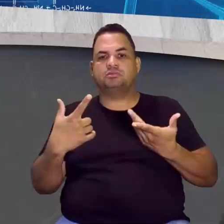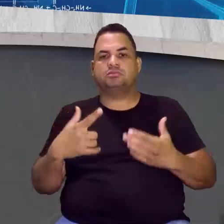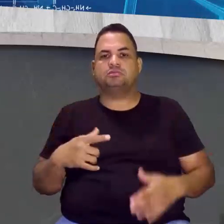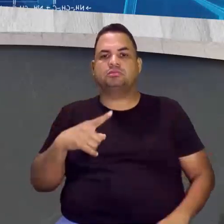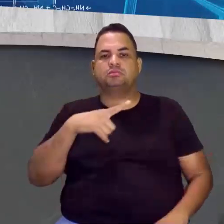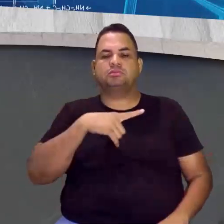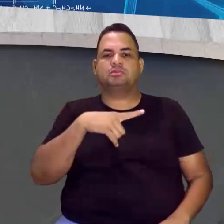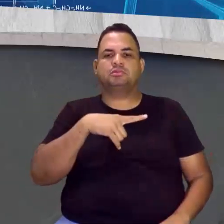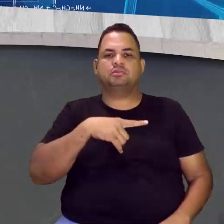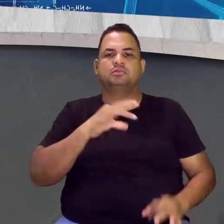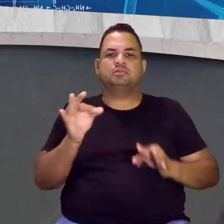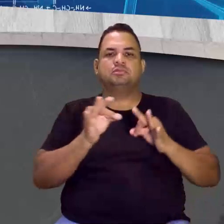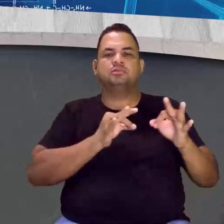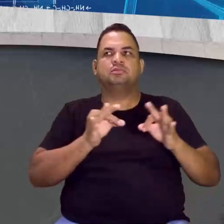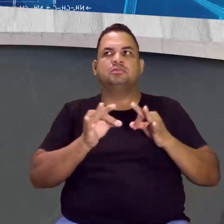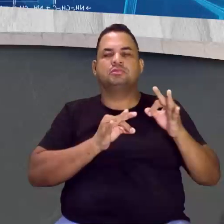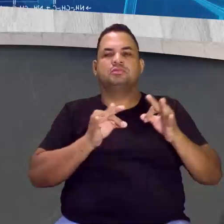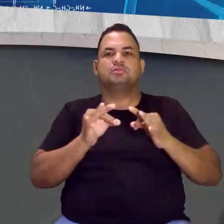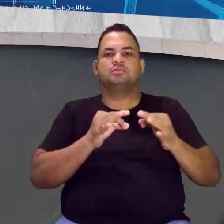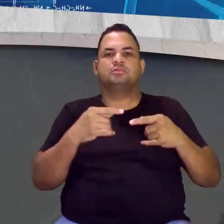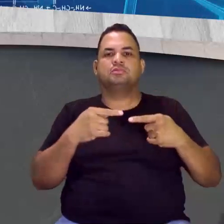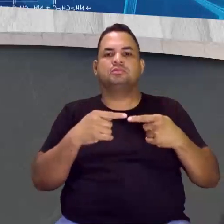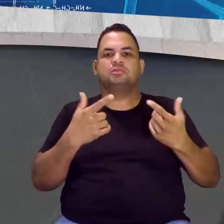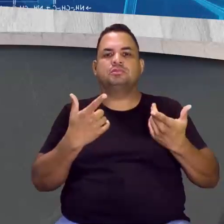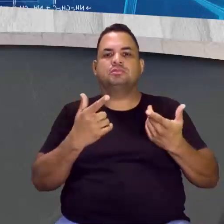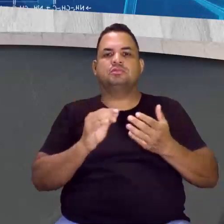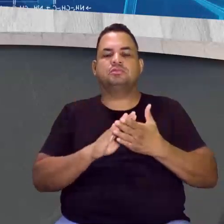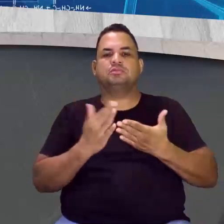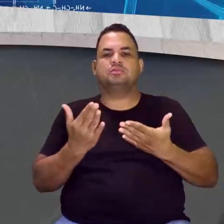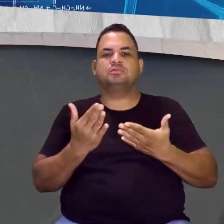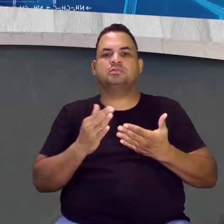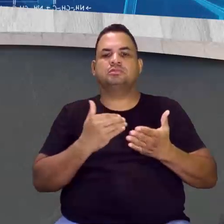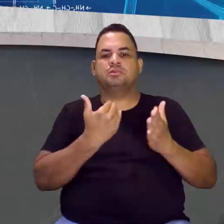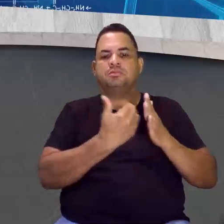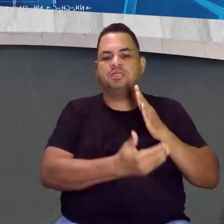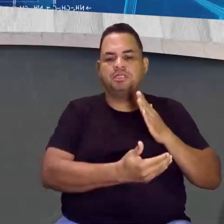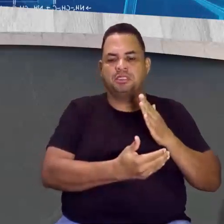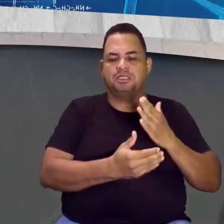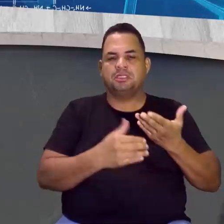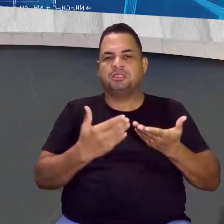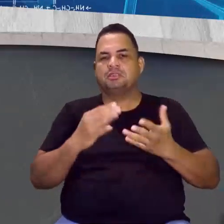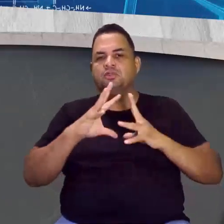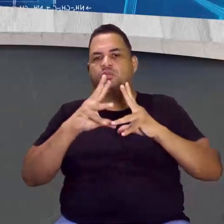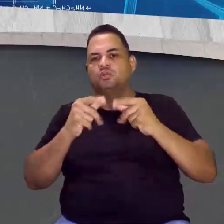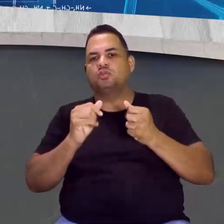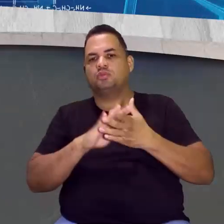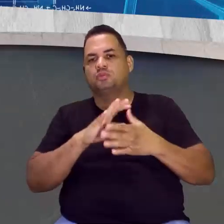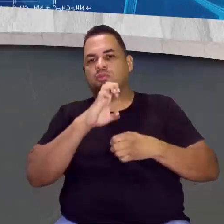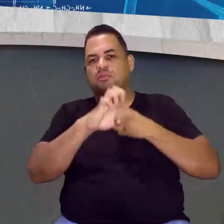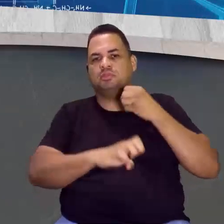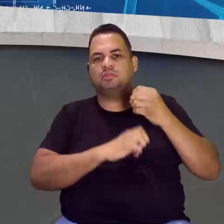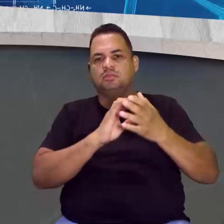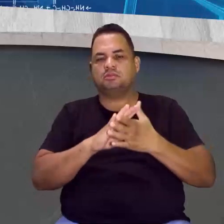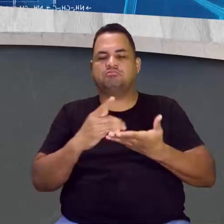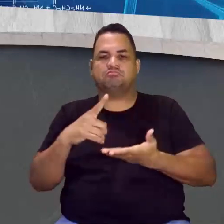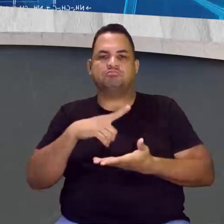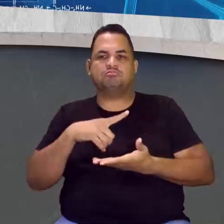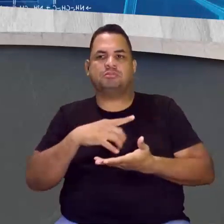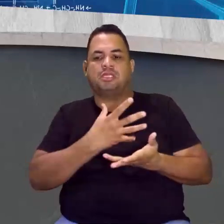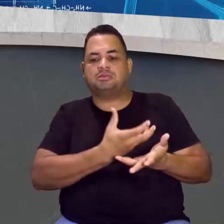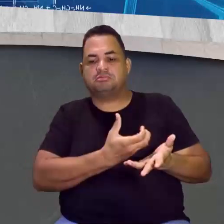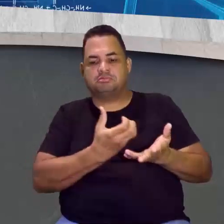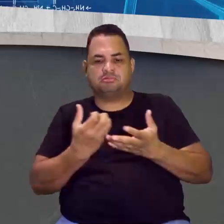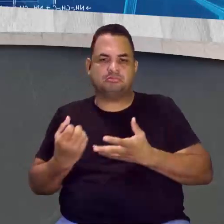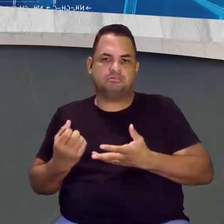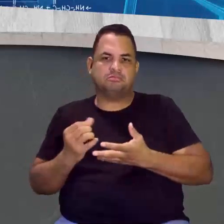tem ali a formação das ligações, quem tem tendência de perder quer perder todos os elétrons e quem tem tendência